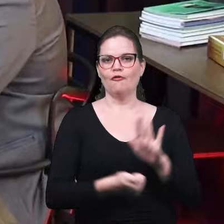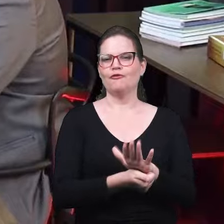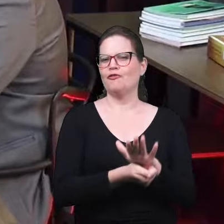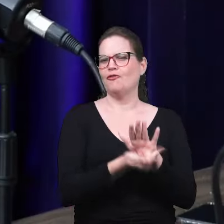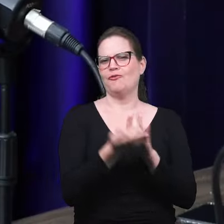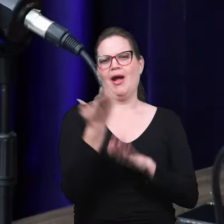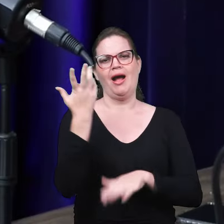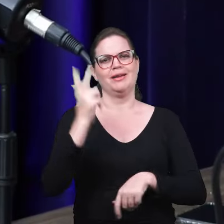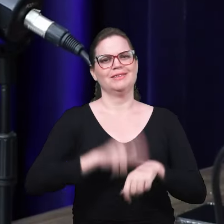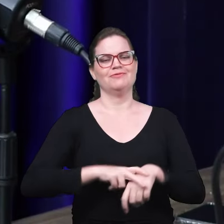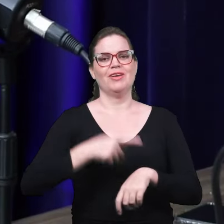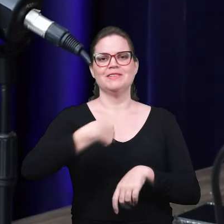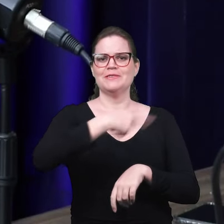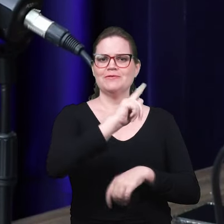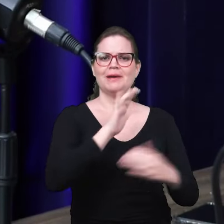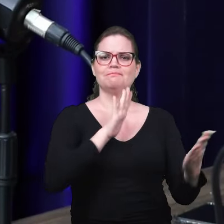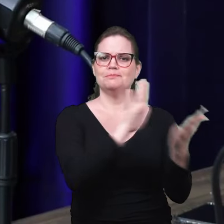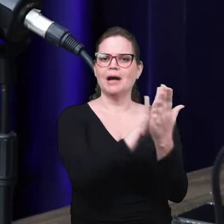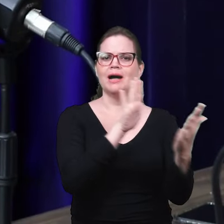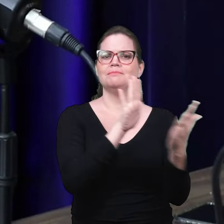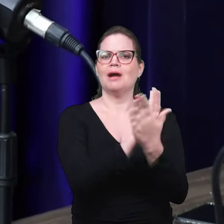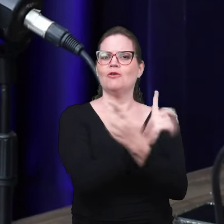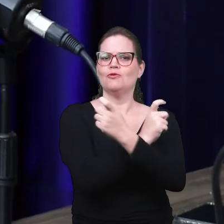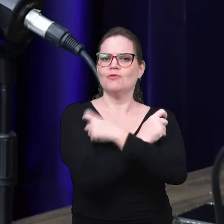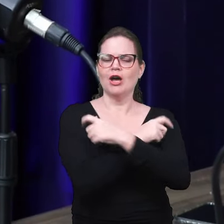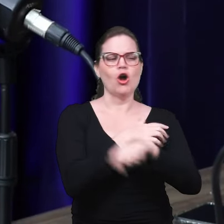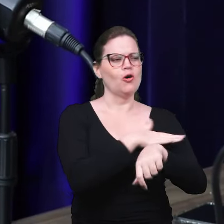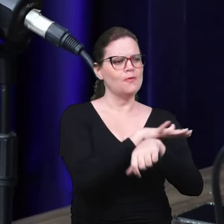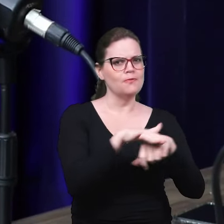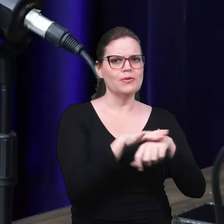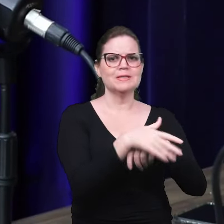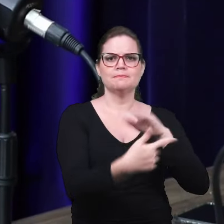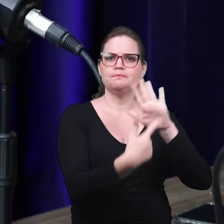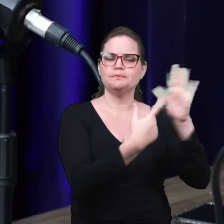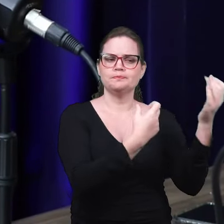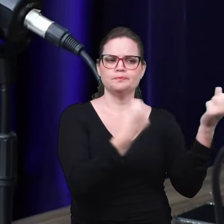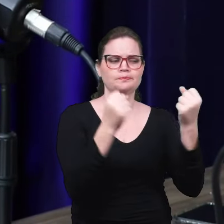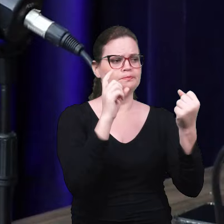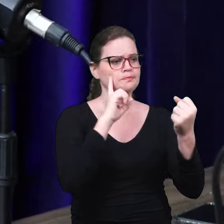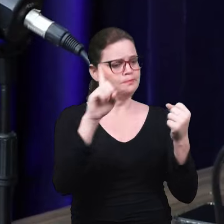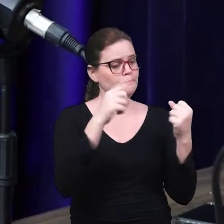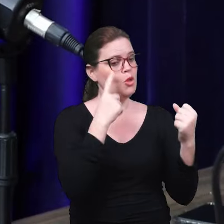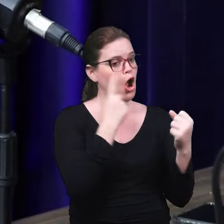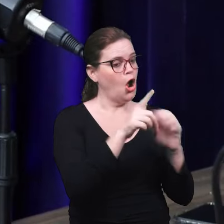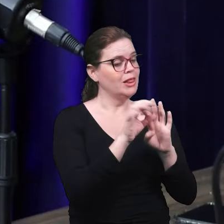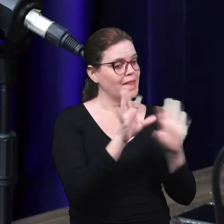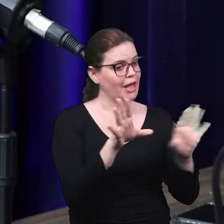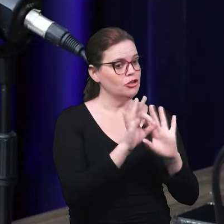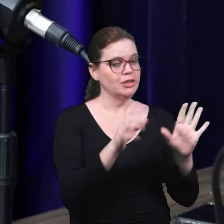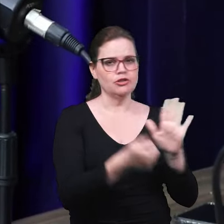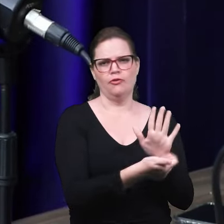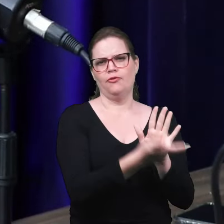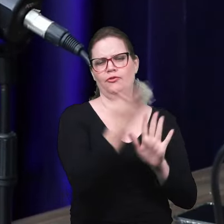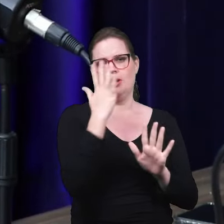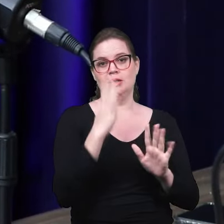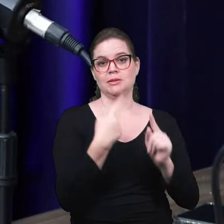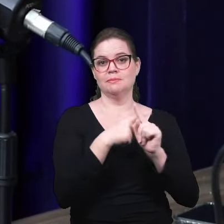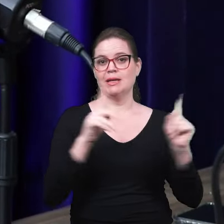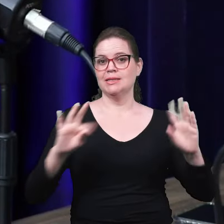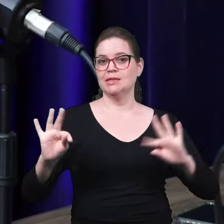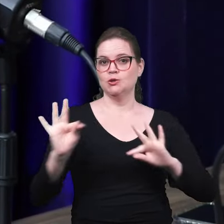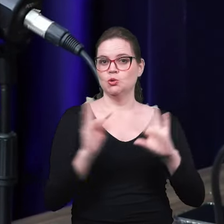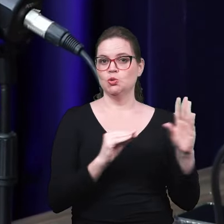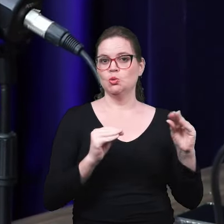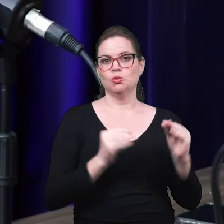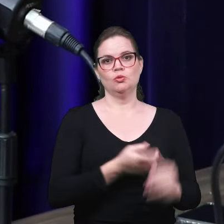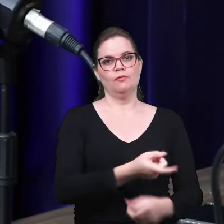vezes, falando do Senhor, falando do poder do Senhor, mas em todos os momentos Faraó,